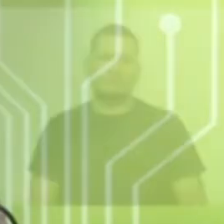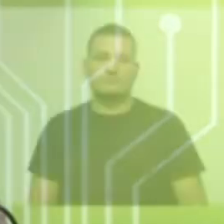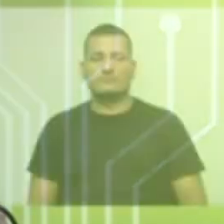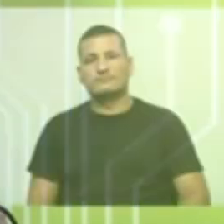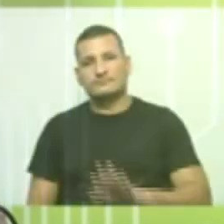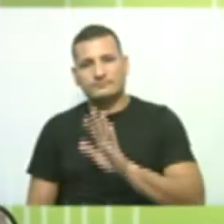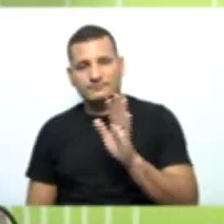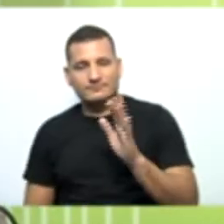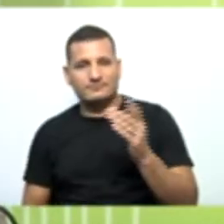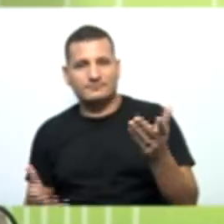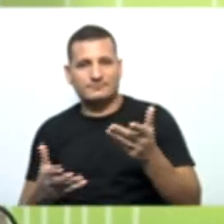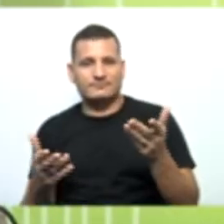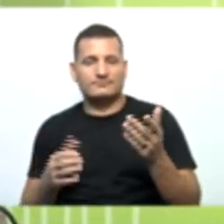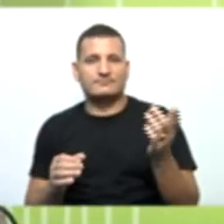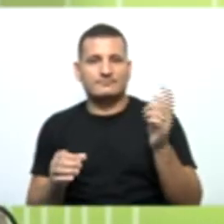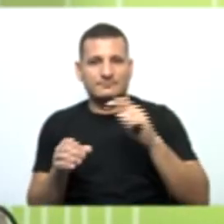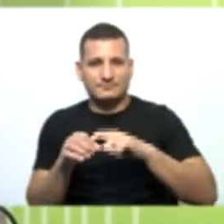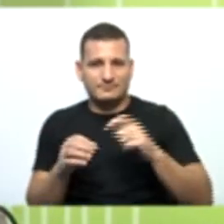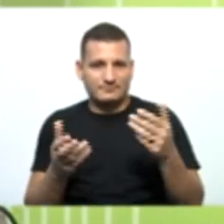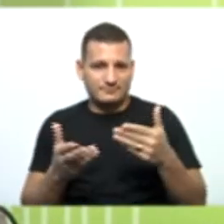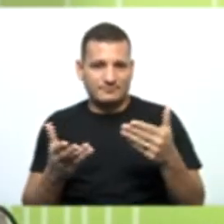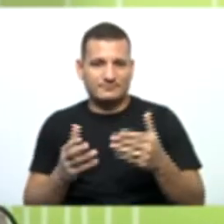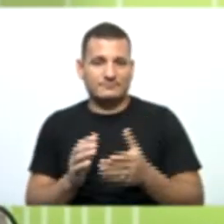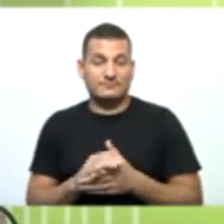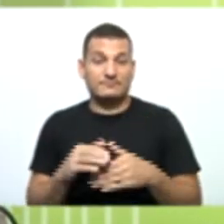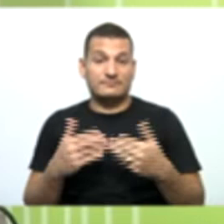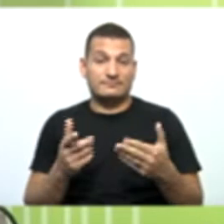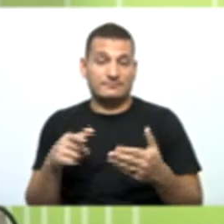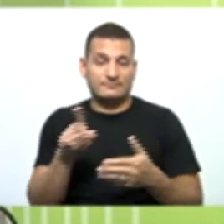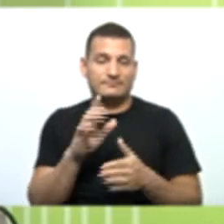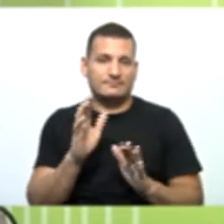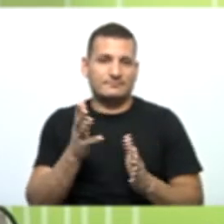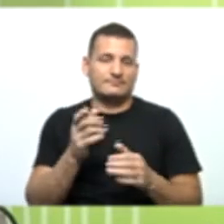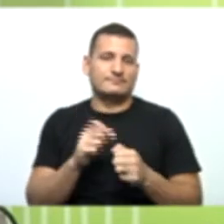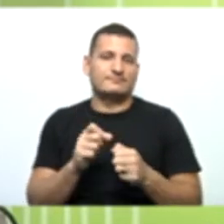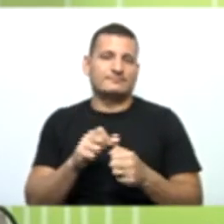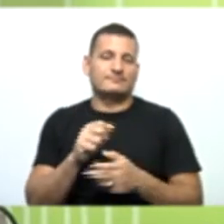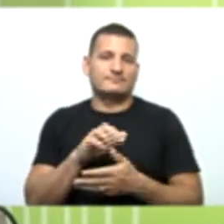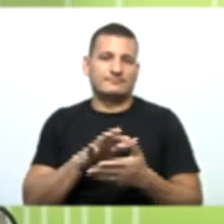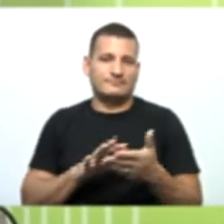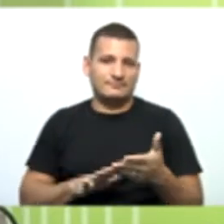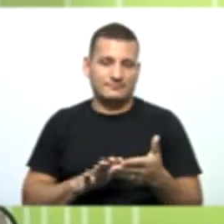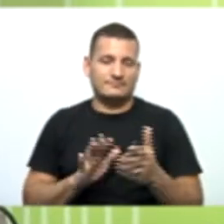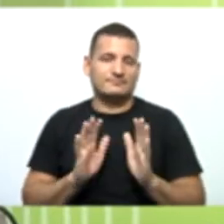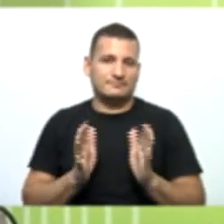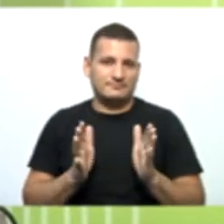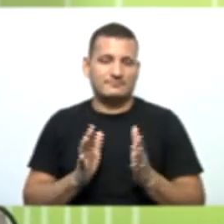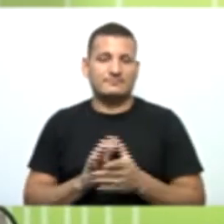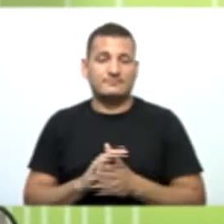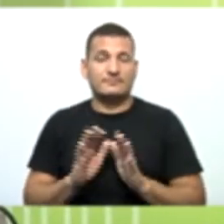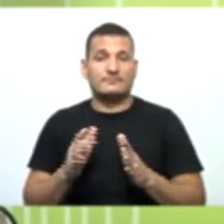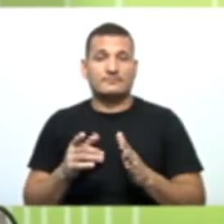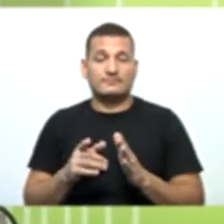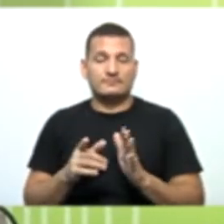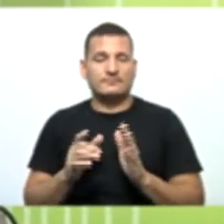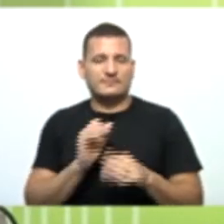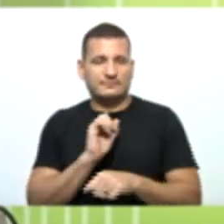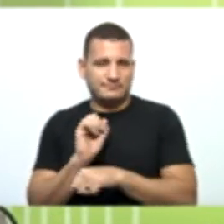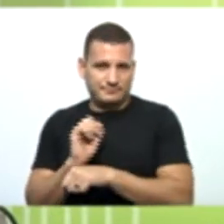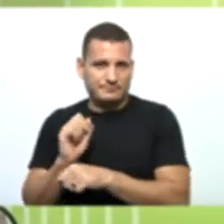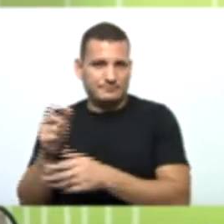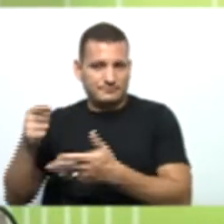Vamos lá, então, vamos retornar. Depois de vocês terem feito a atividade em sala, nós vamos fazer o quê? Antes de começar essa